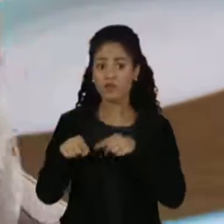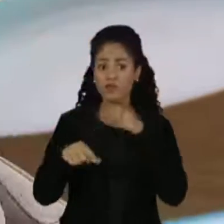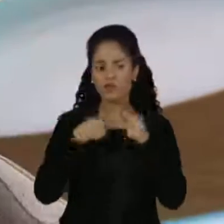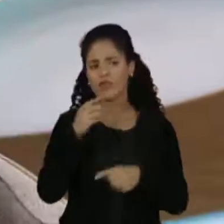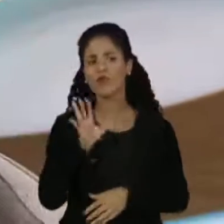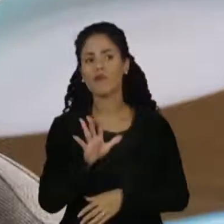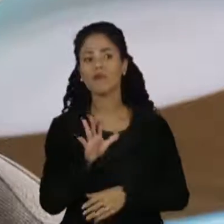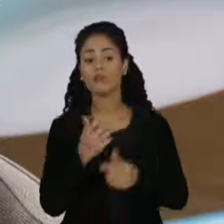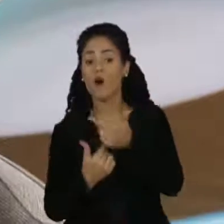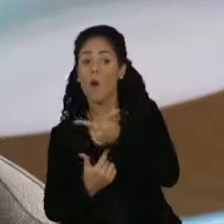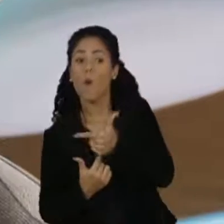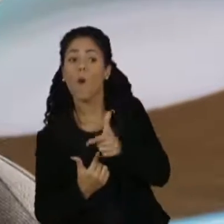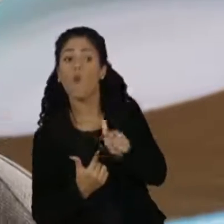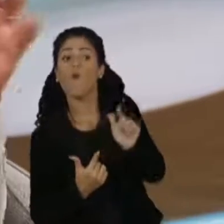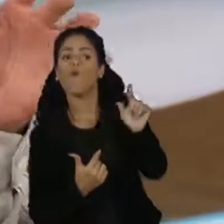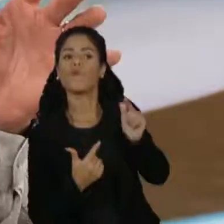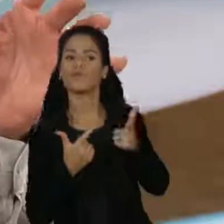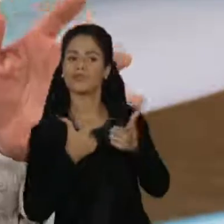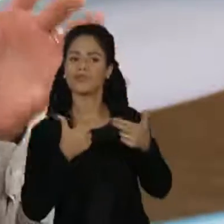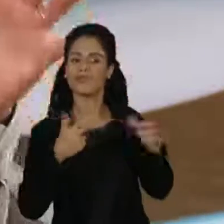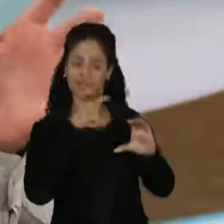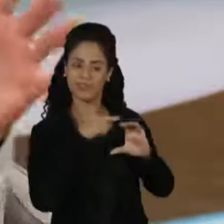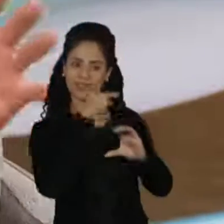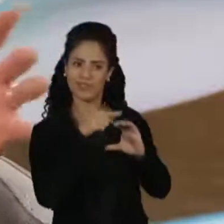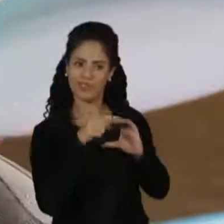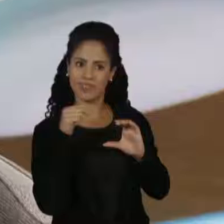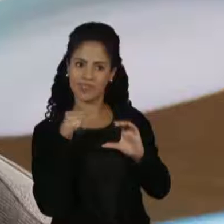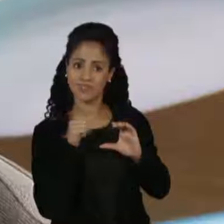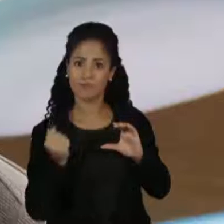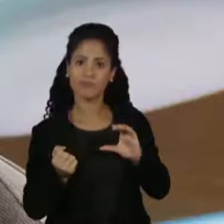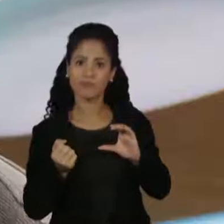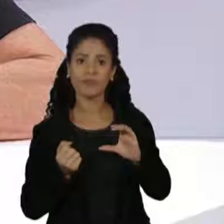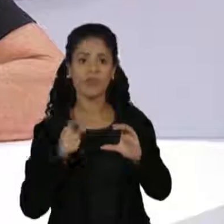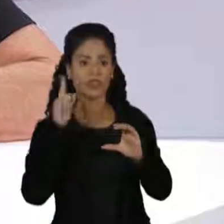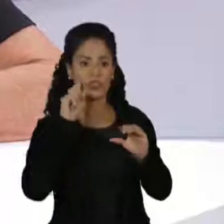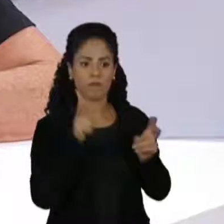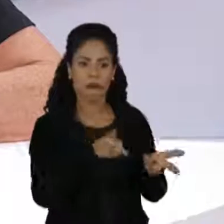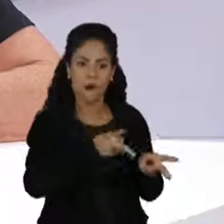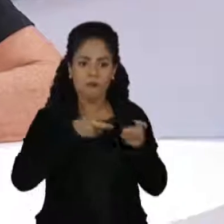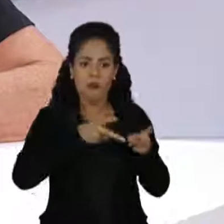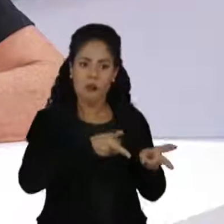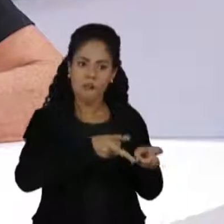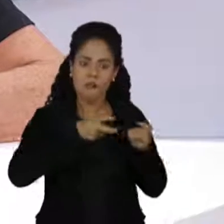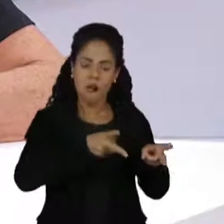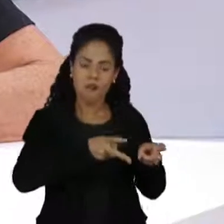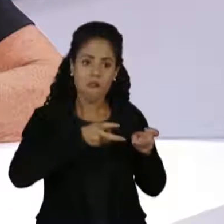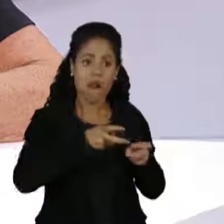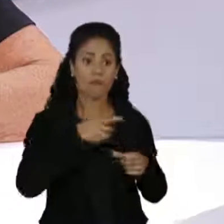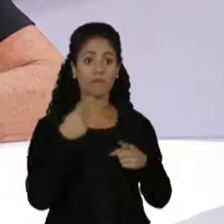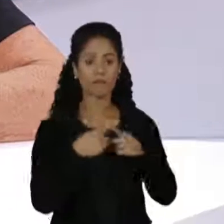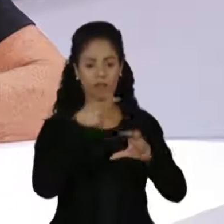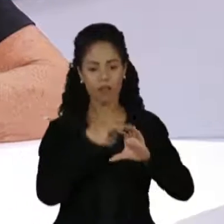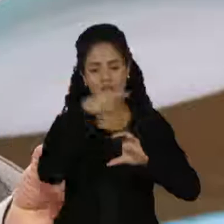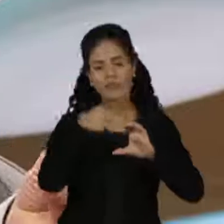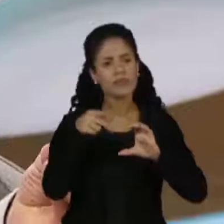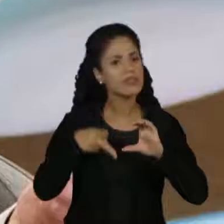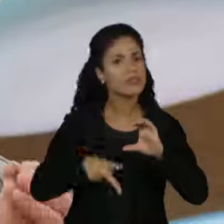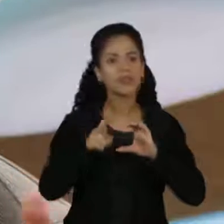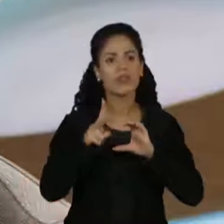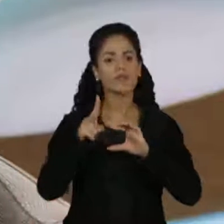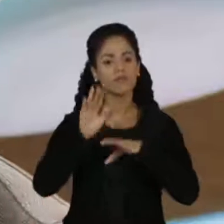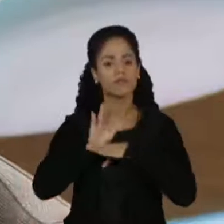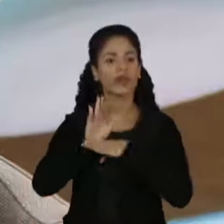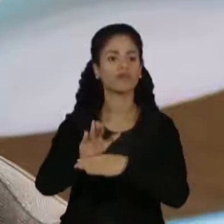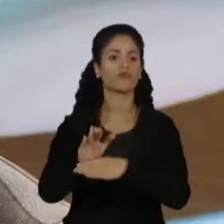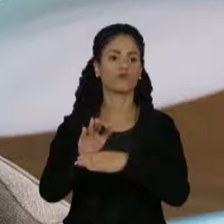Mas tem um outro lado da ciência, que é o lado que é cooptado pelo capital, entendeu? A ciência sempre serviu